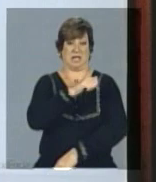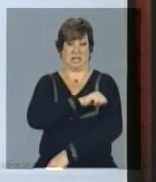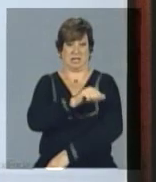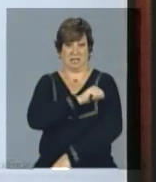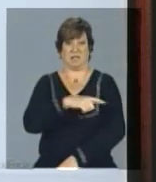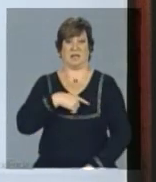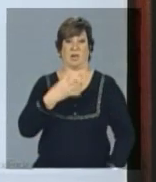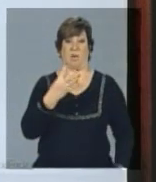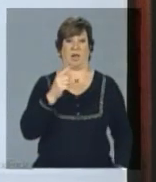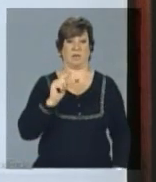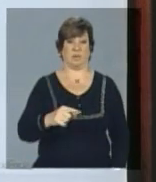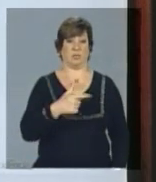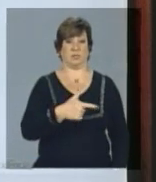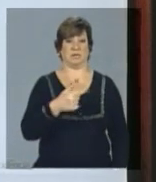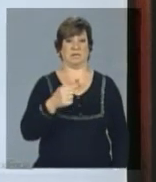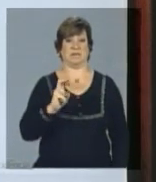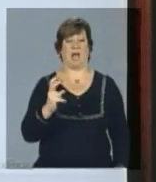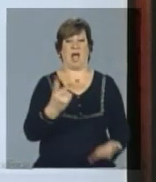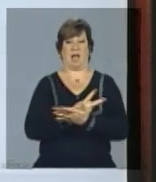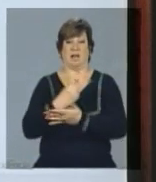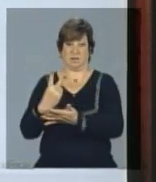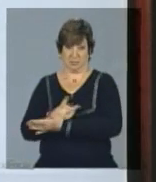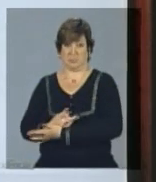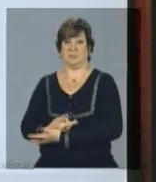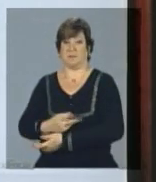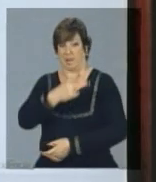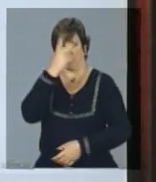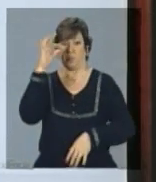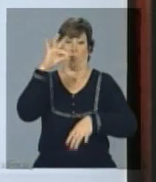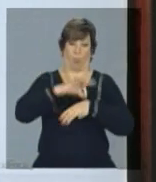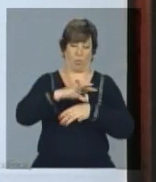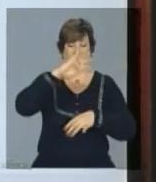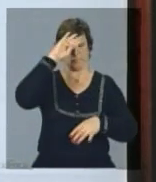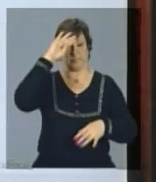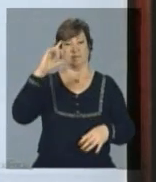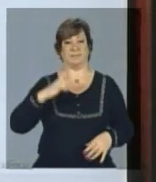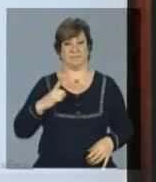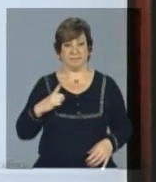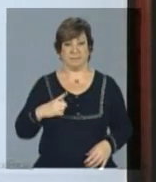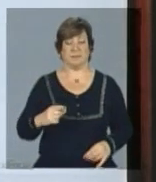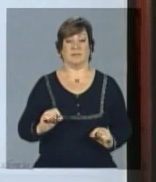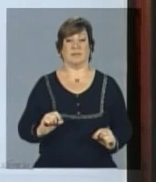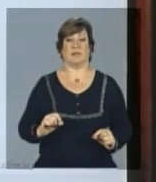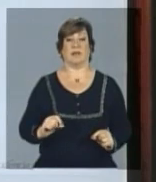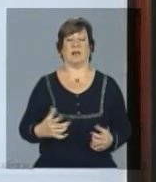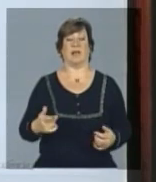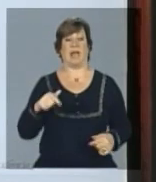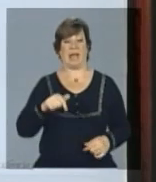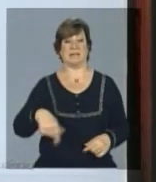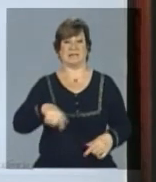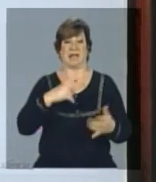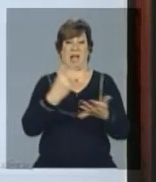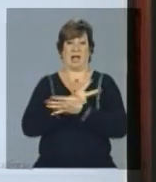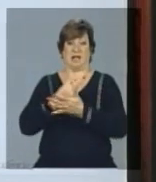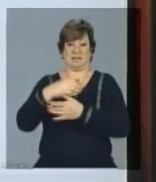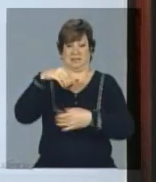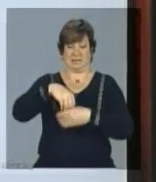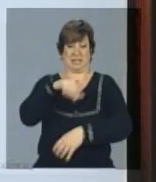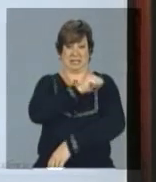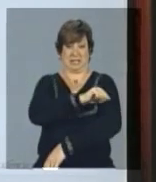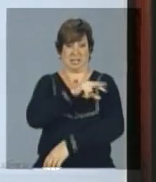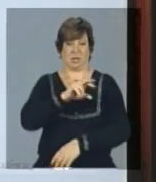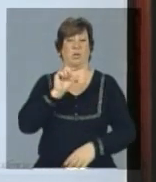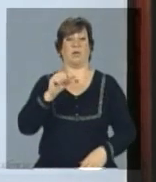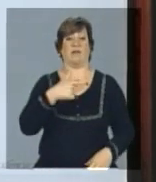tem 4.275 casos, mas quando a gente compara a incidência, esses casos no Rio de Janeiro significam a incidência